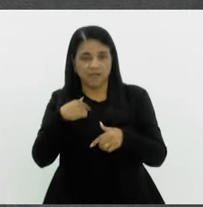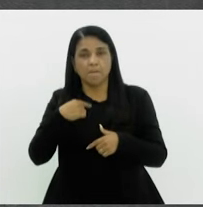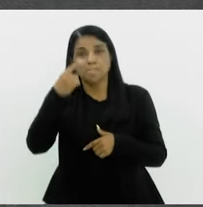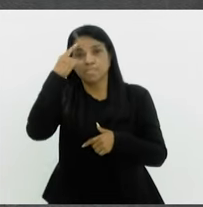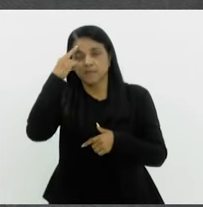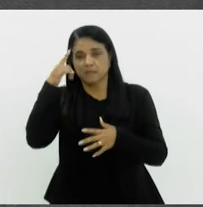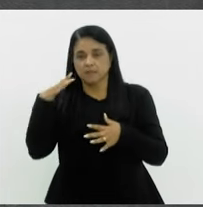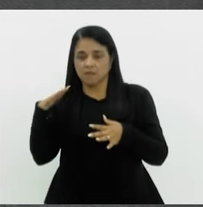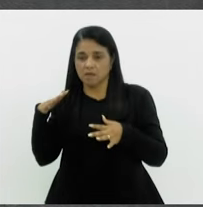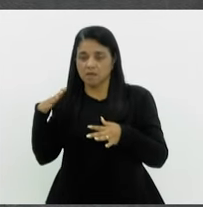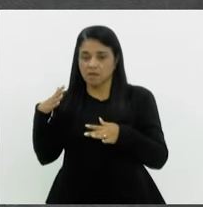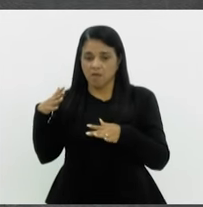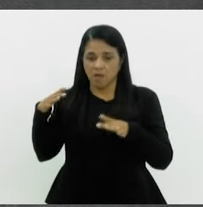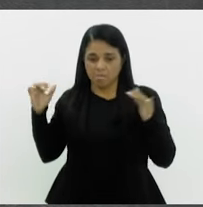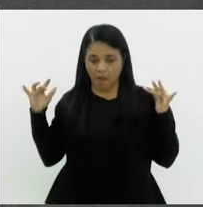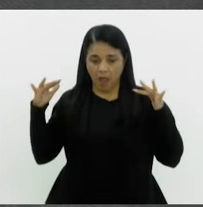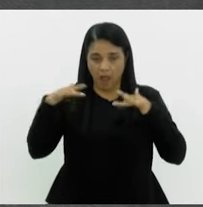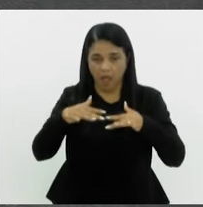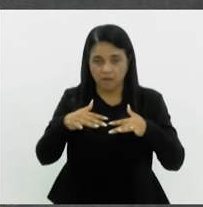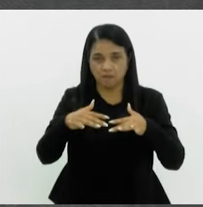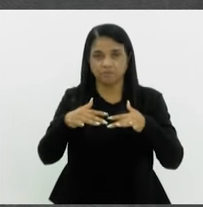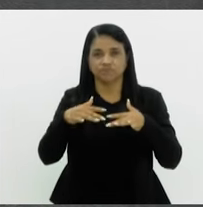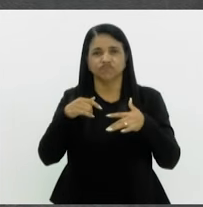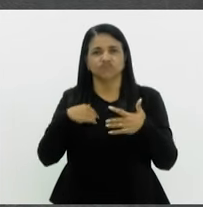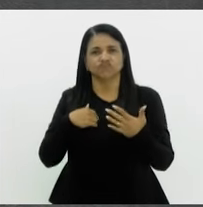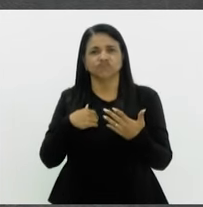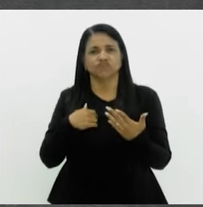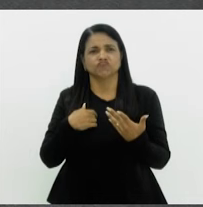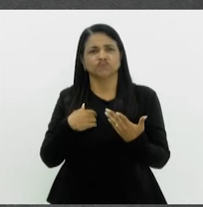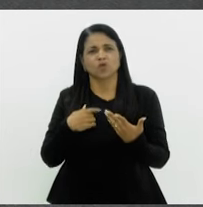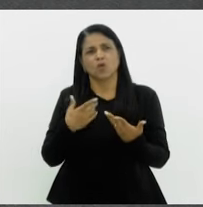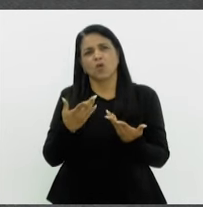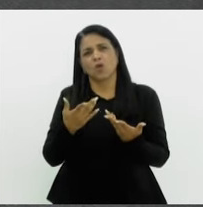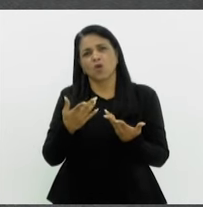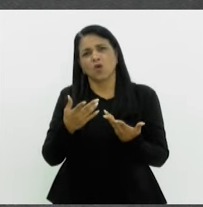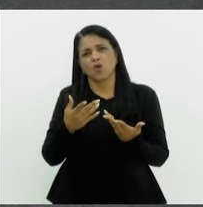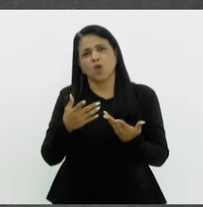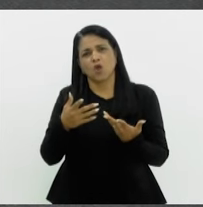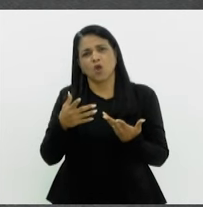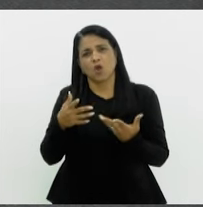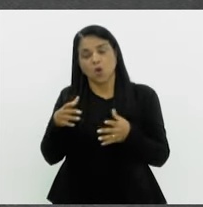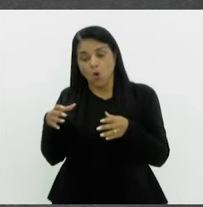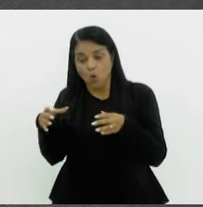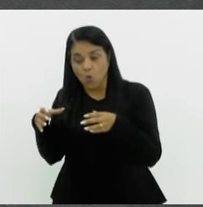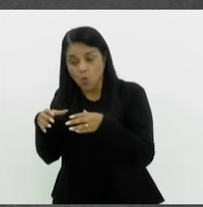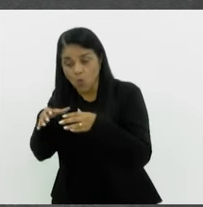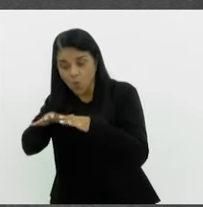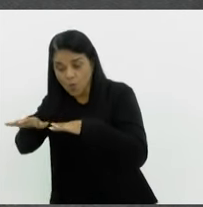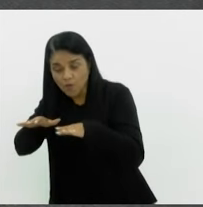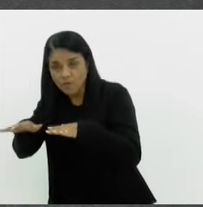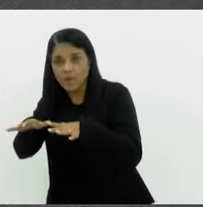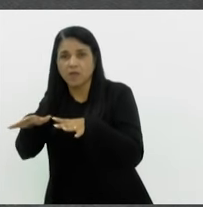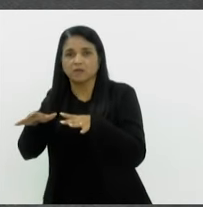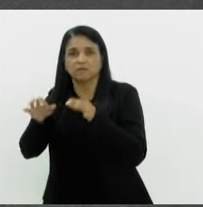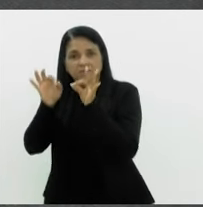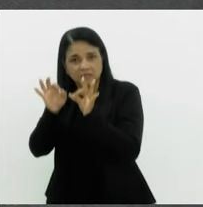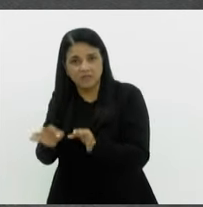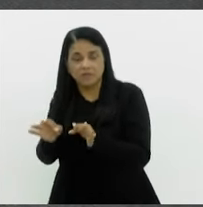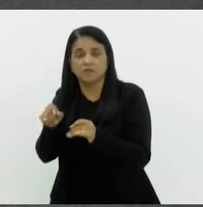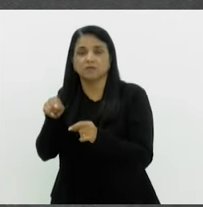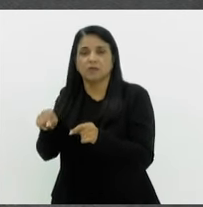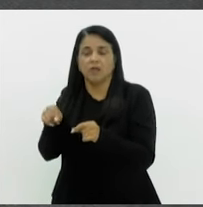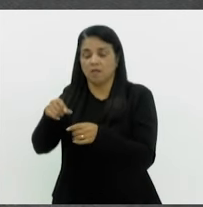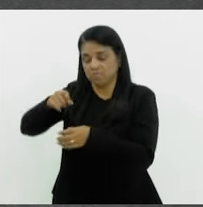E não se fala nas plantações, na parte do movimento que deu certo, nas plantações, no manejo de